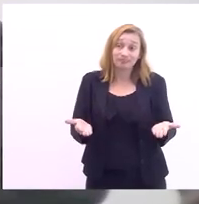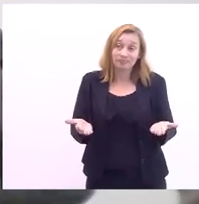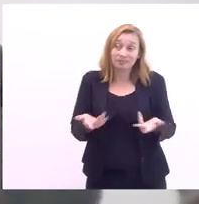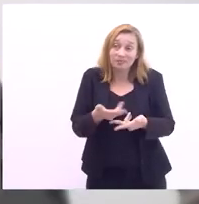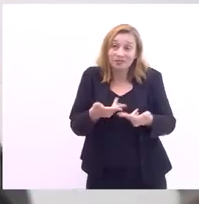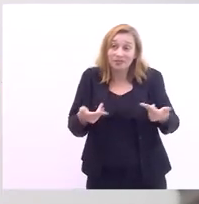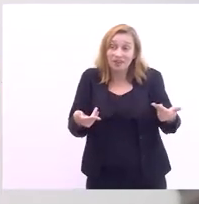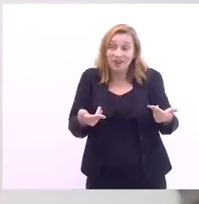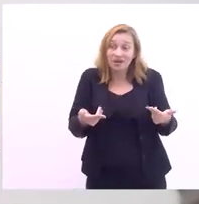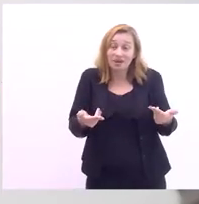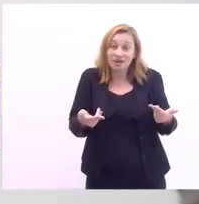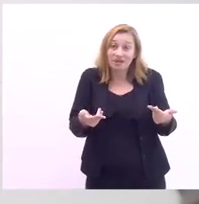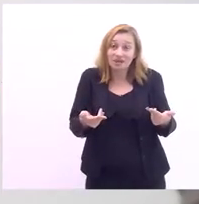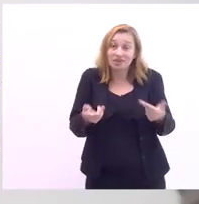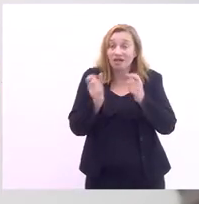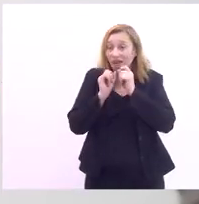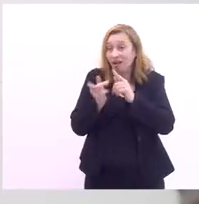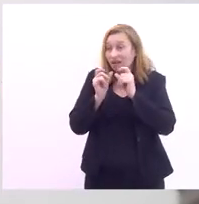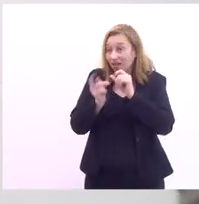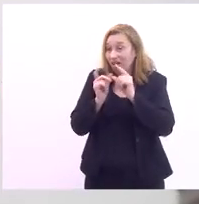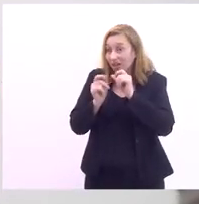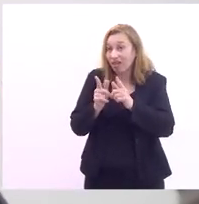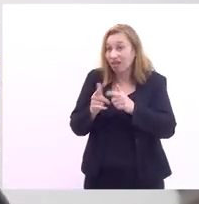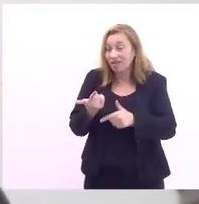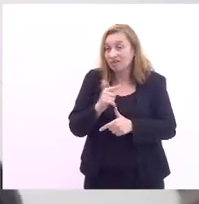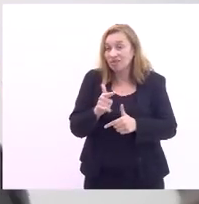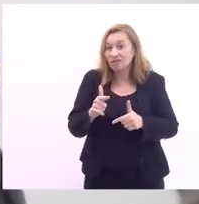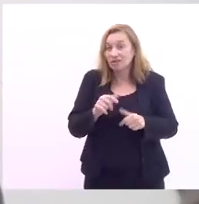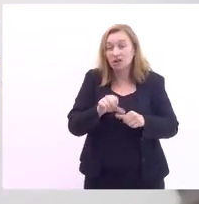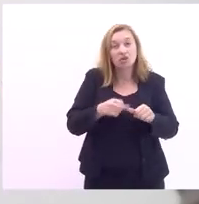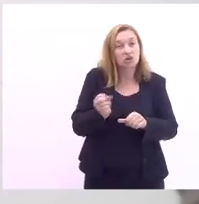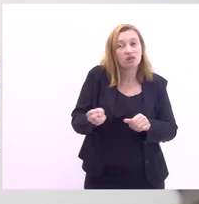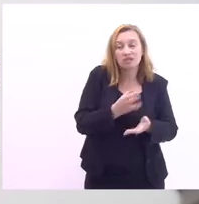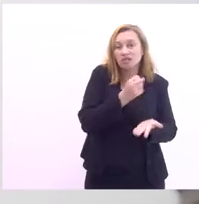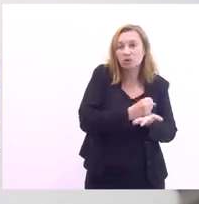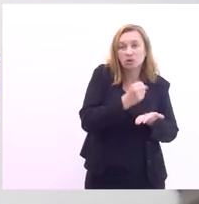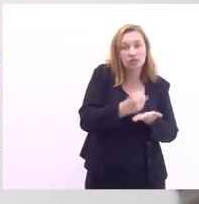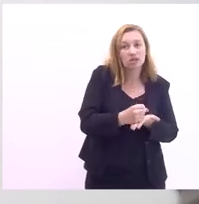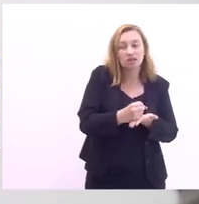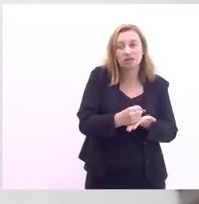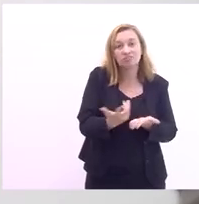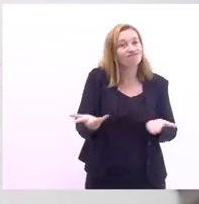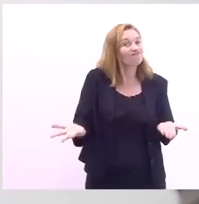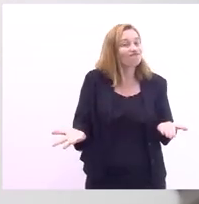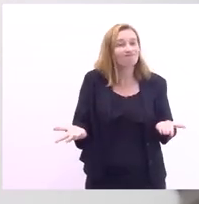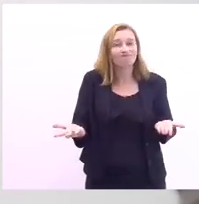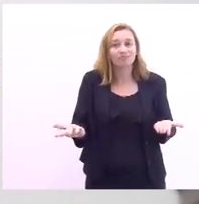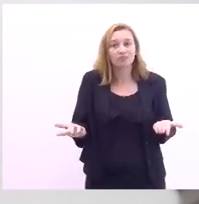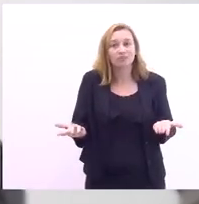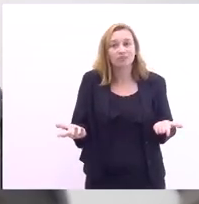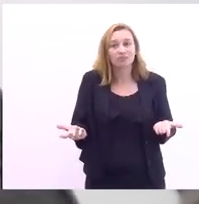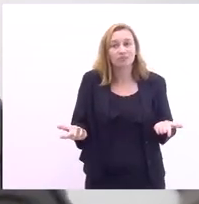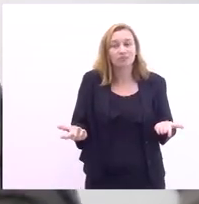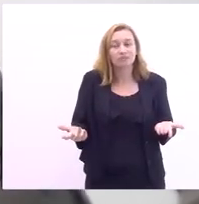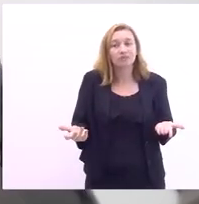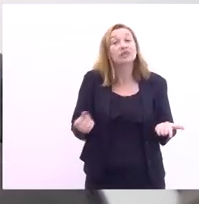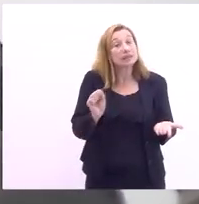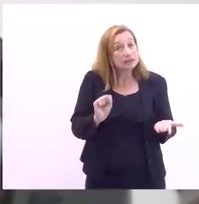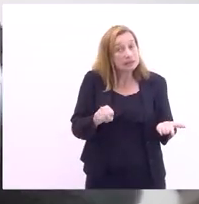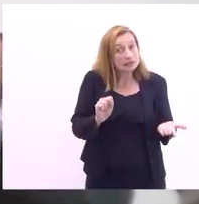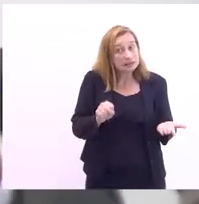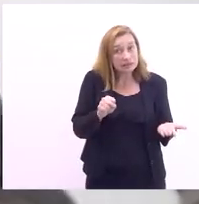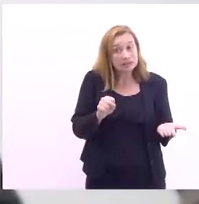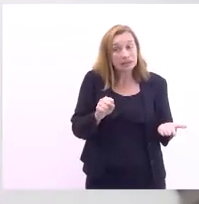tantas contestações, que não haja uma renovação automática da concessão. Que haja, pelo